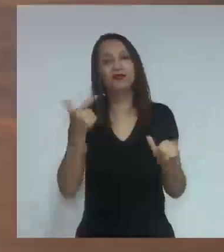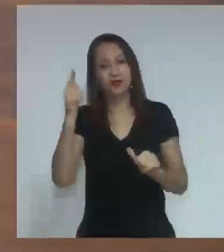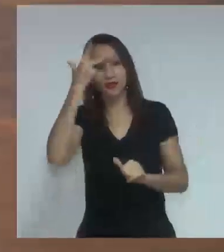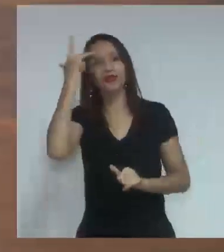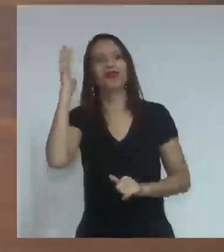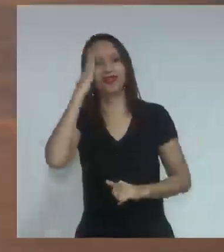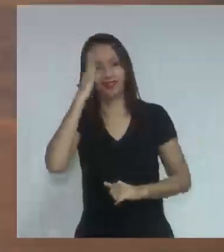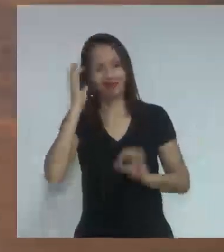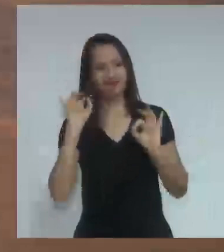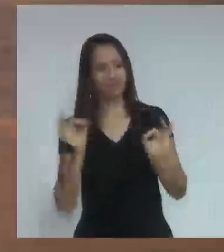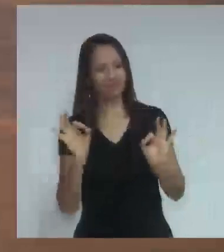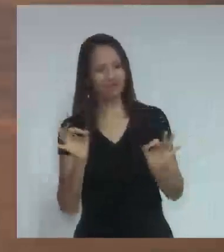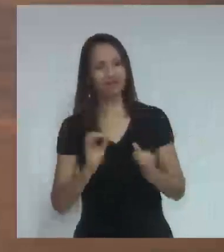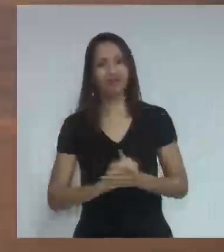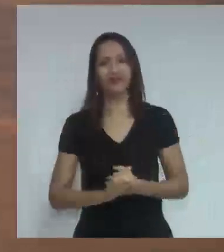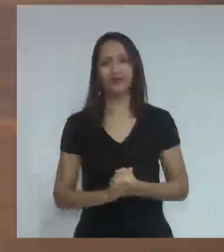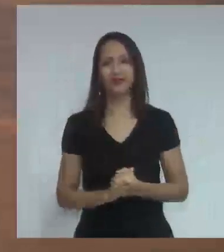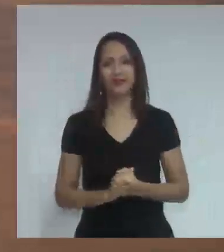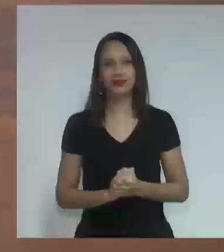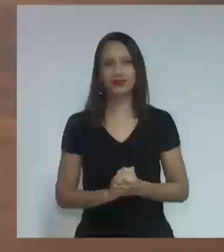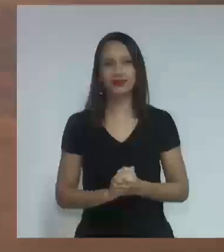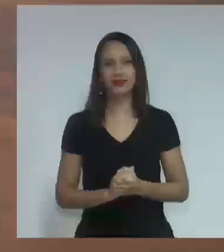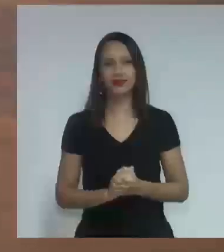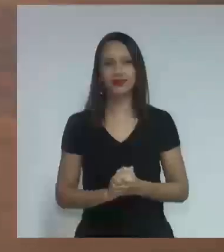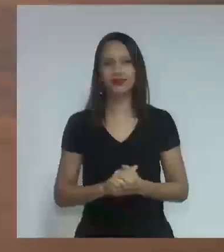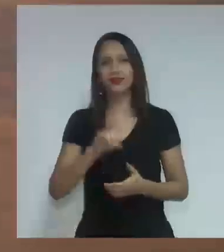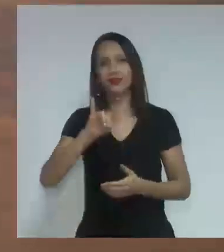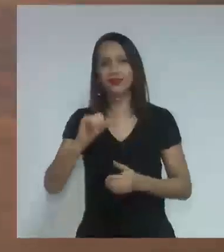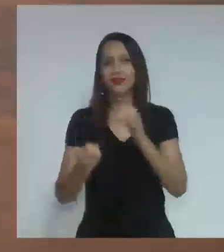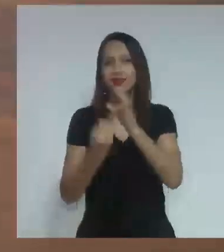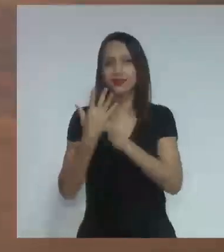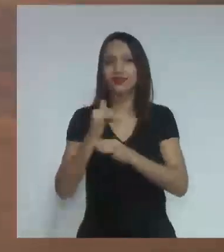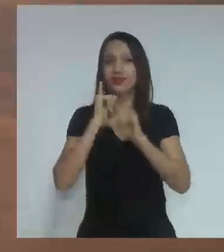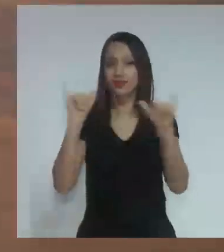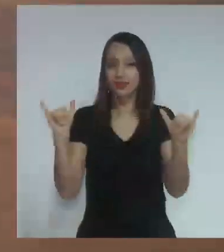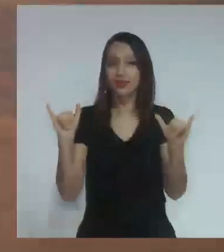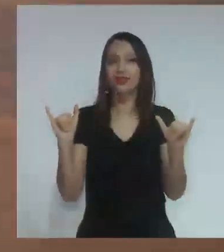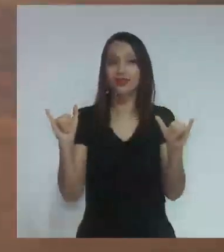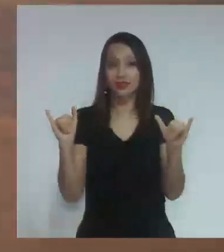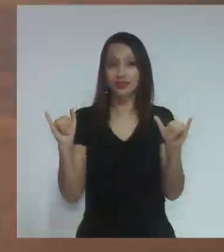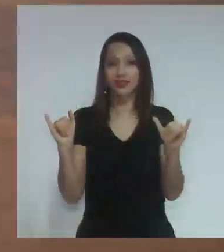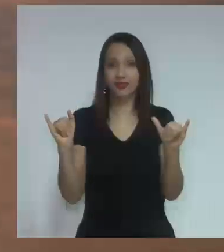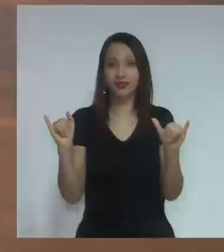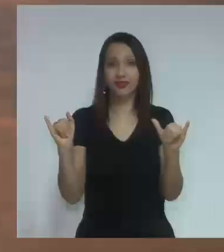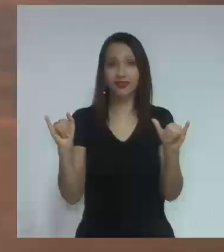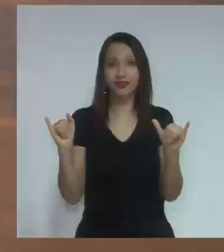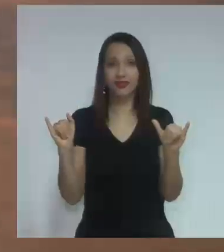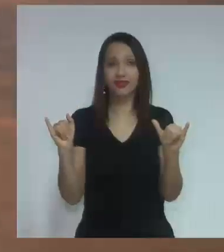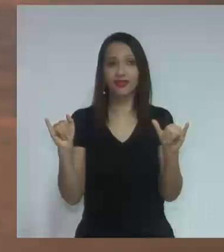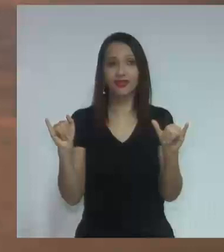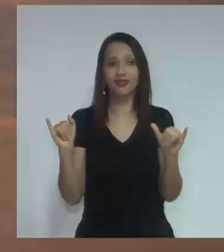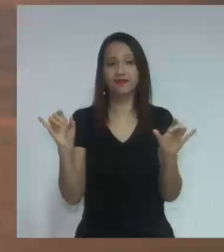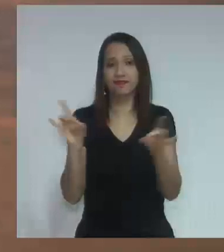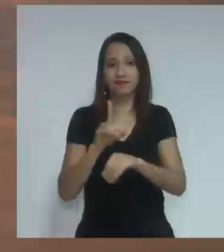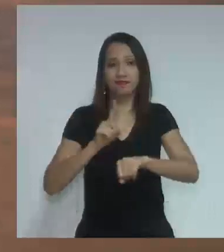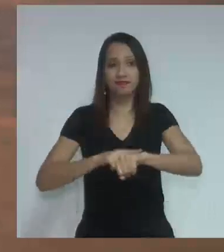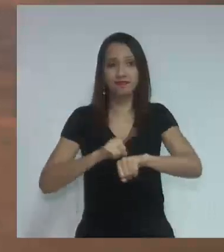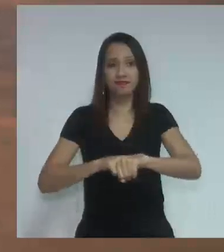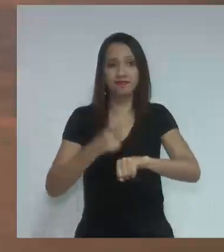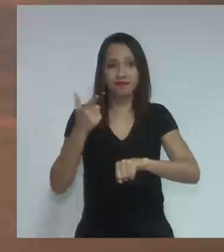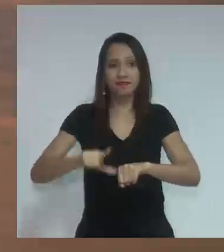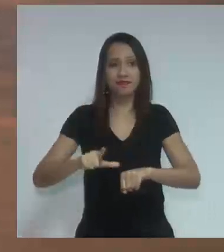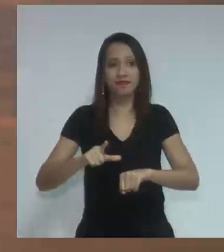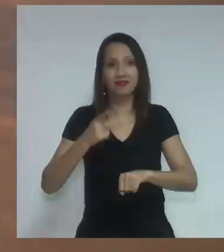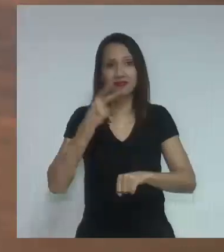Outros entenderão perfeitamente. No dia que aconteceu, eu falei o seguinte: vai acabar o meu tempo e eu volto